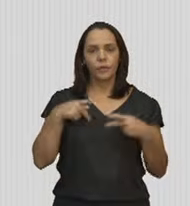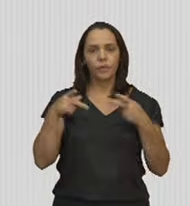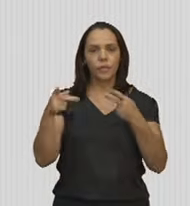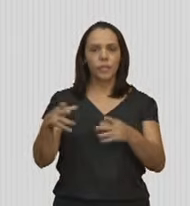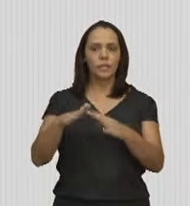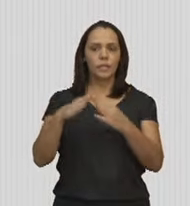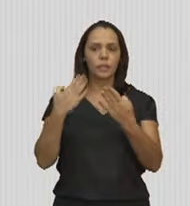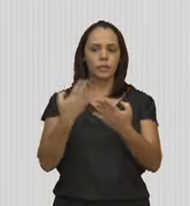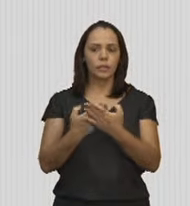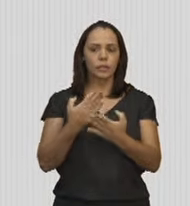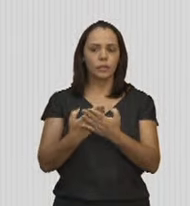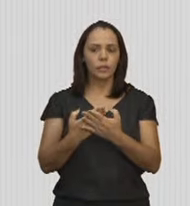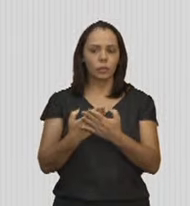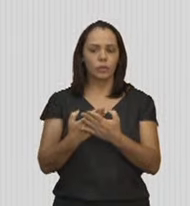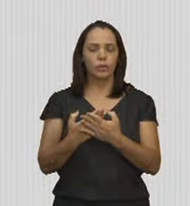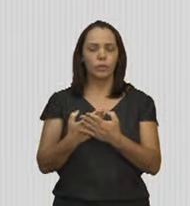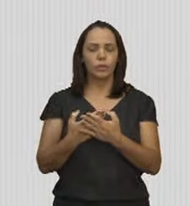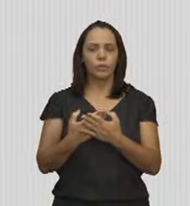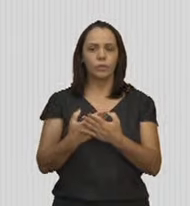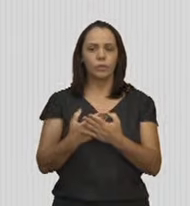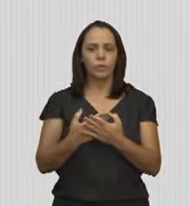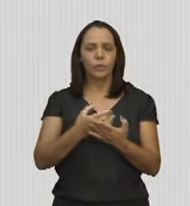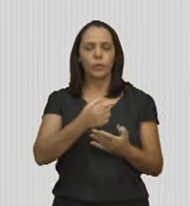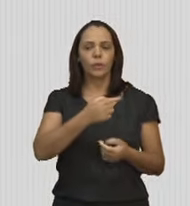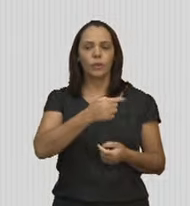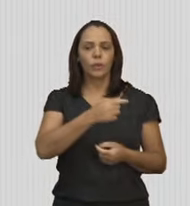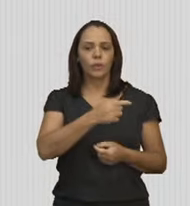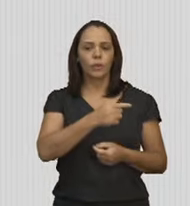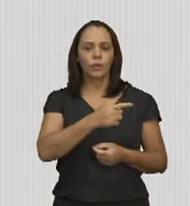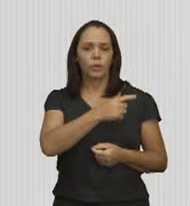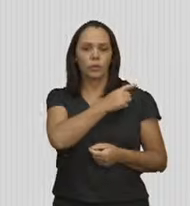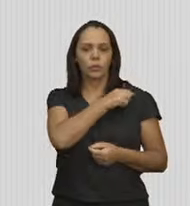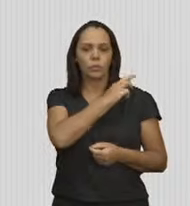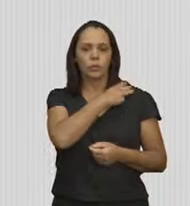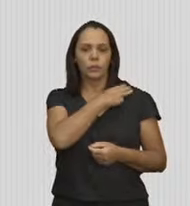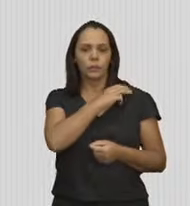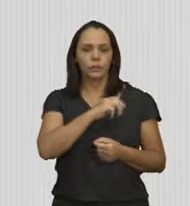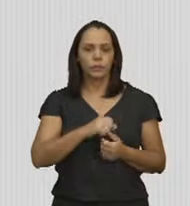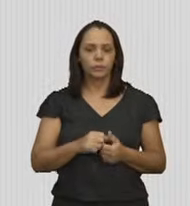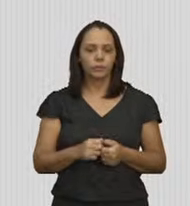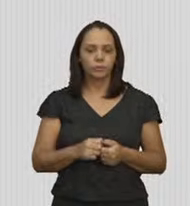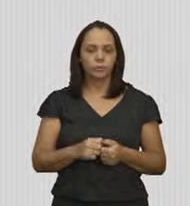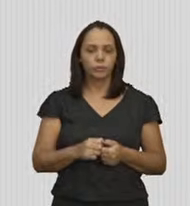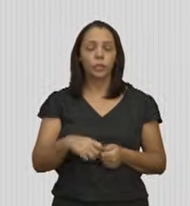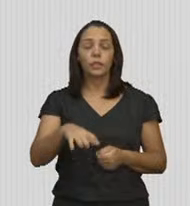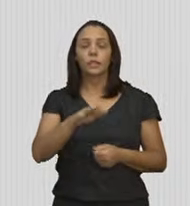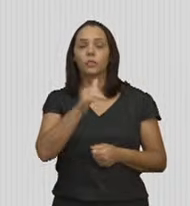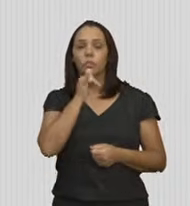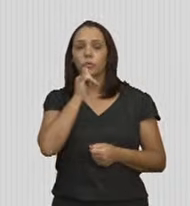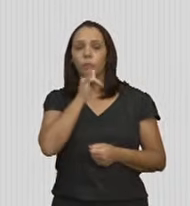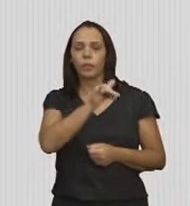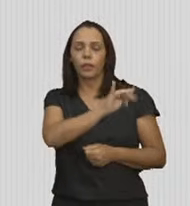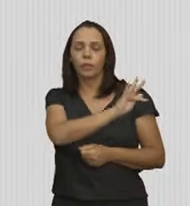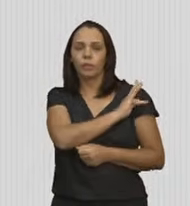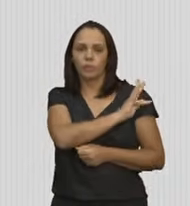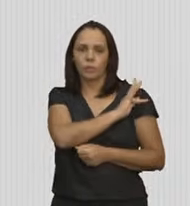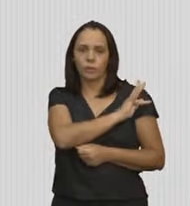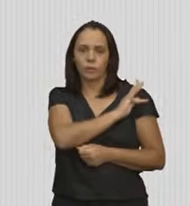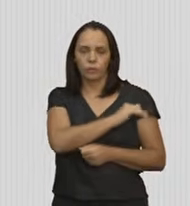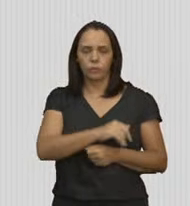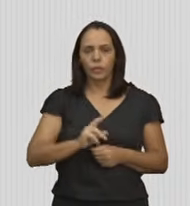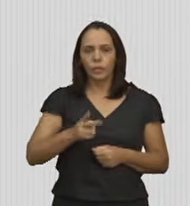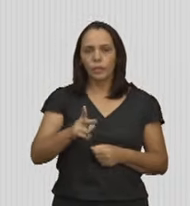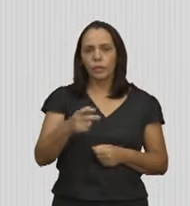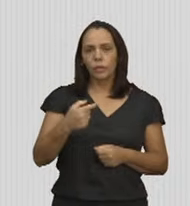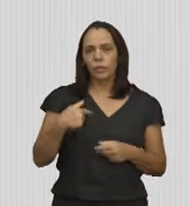escola. A Escola Fundamental e de Ensino Infantil, EMEIF, que a gente tem lá. E sempre que eu visito um bairro, a gente tem um pico